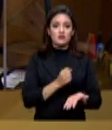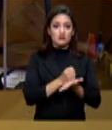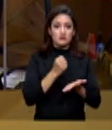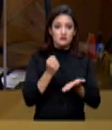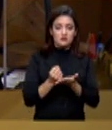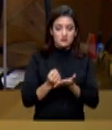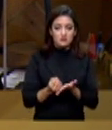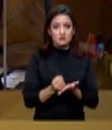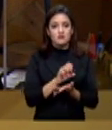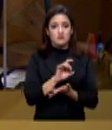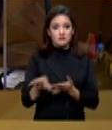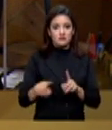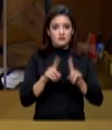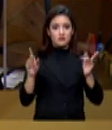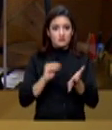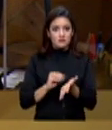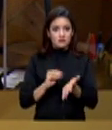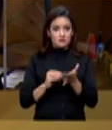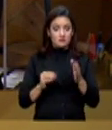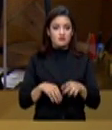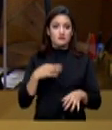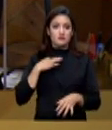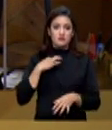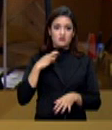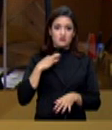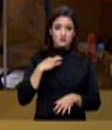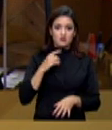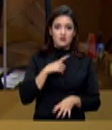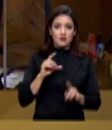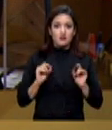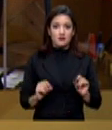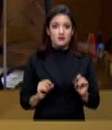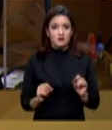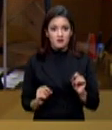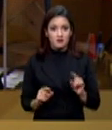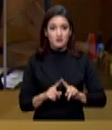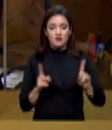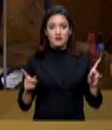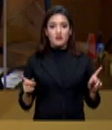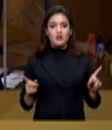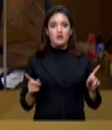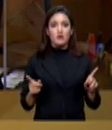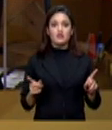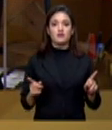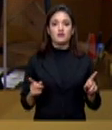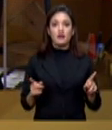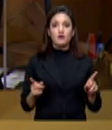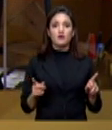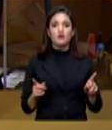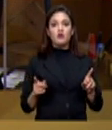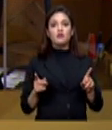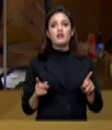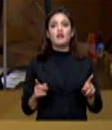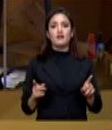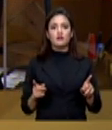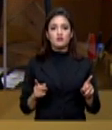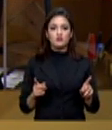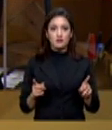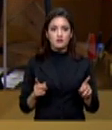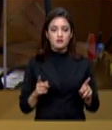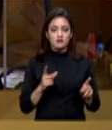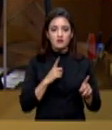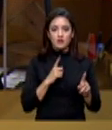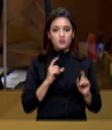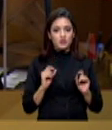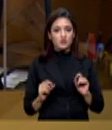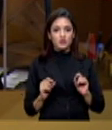que se falar em ausência de voluntariedade dos titulares da prestação dos serviços de saneamento saneamento tampouco faz